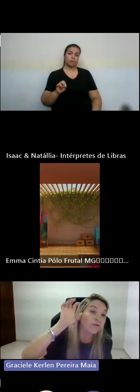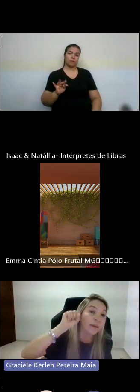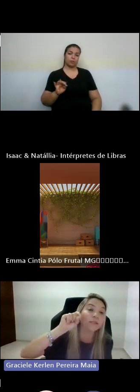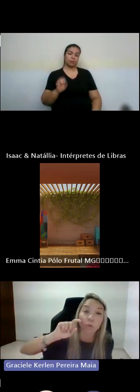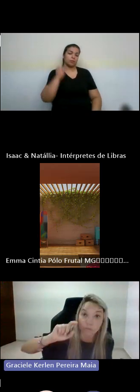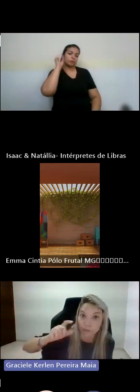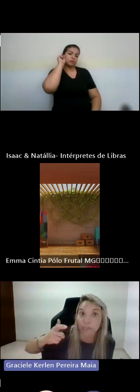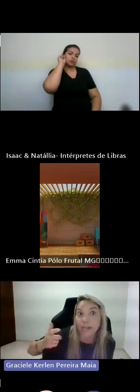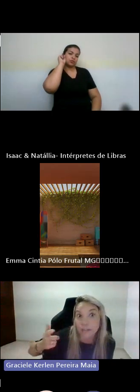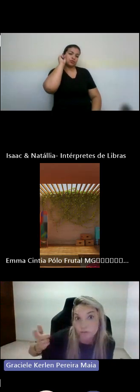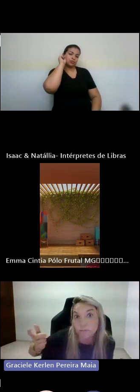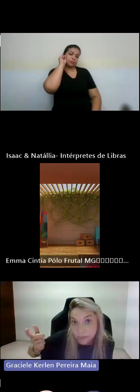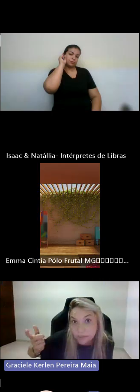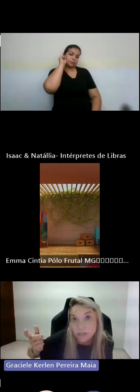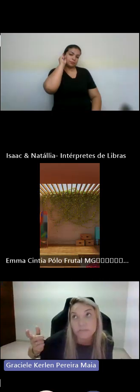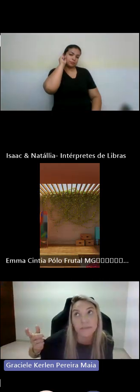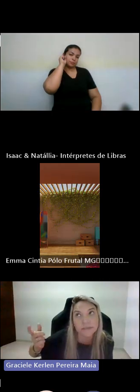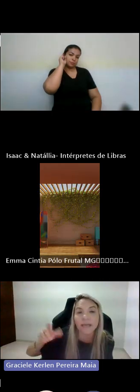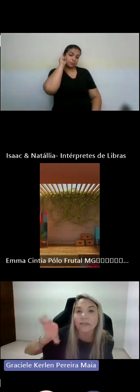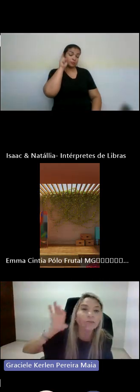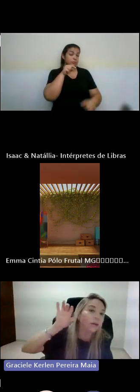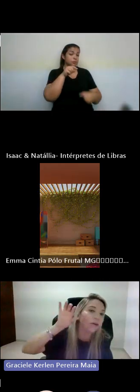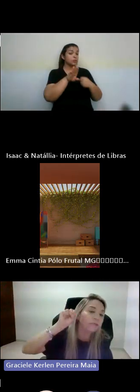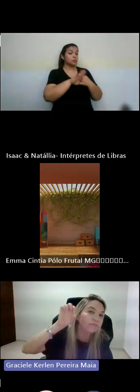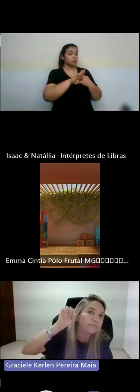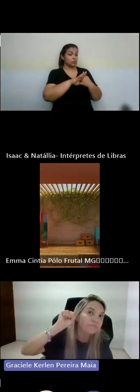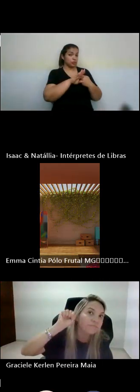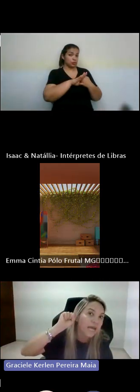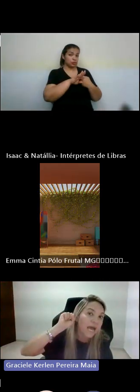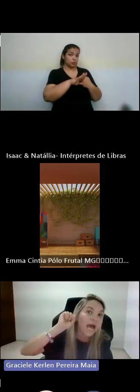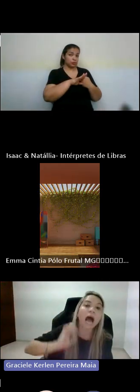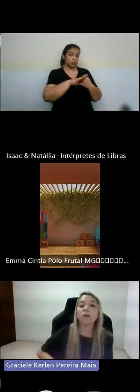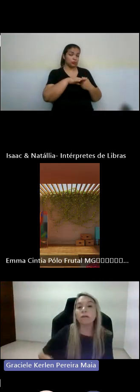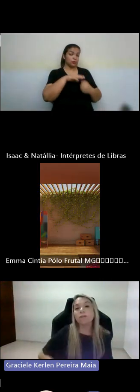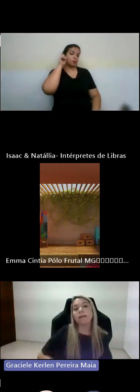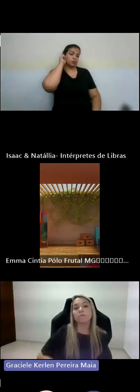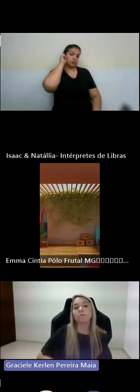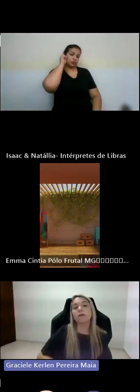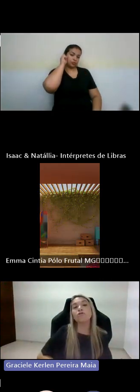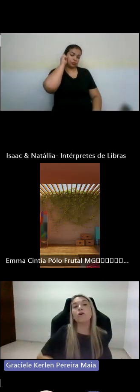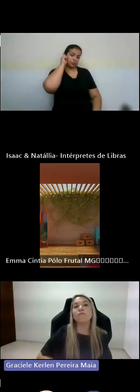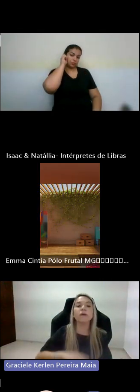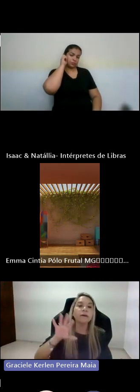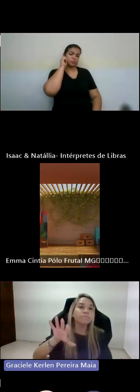Vários movimentos. Ouvinte é substantivo, tá certo? Aqui, ó. Agora eu quero